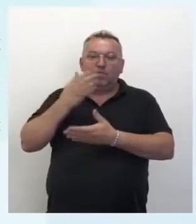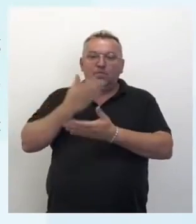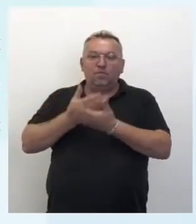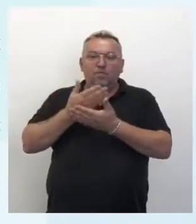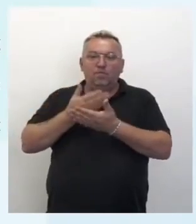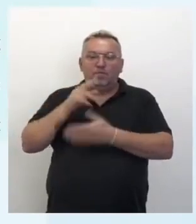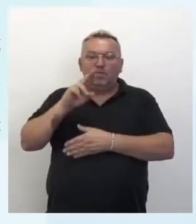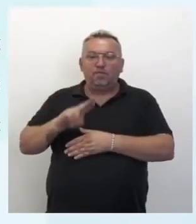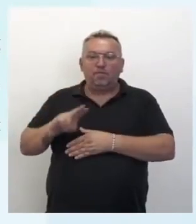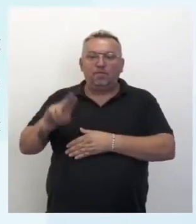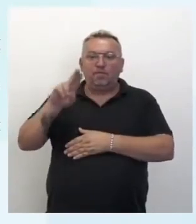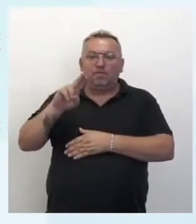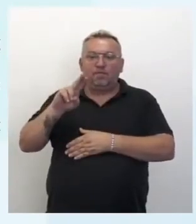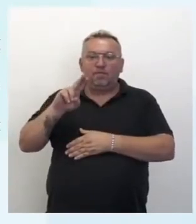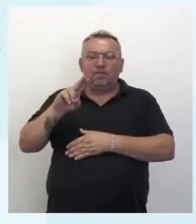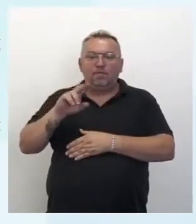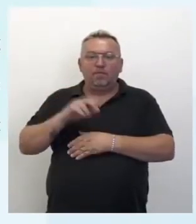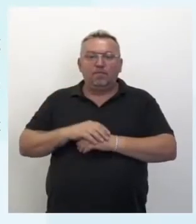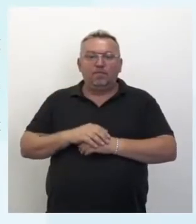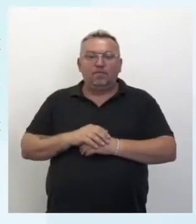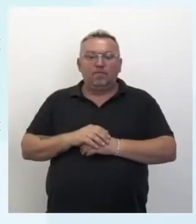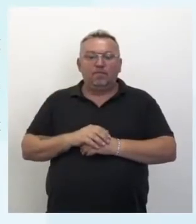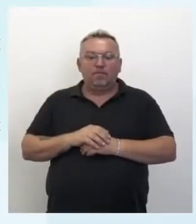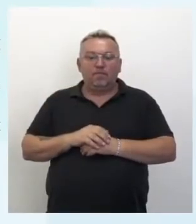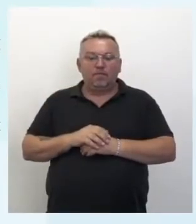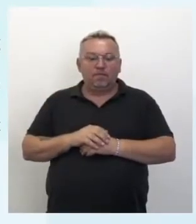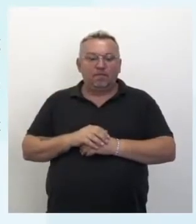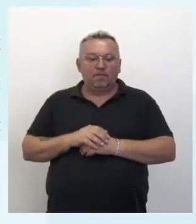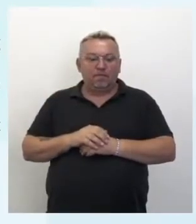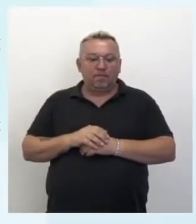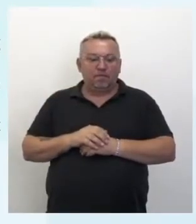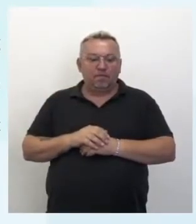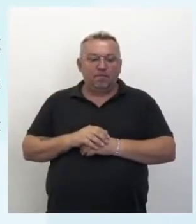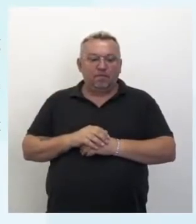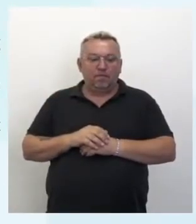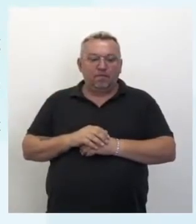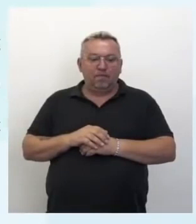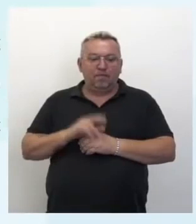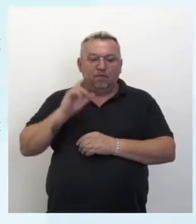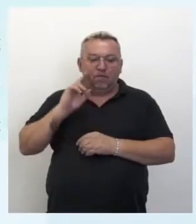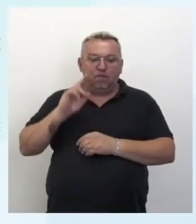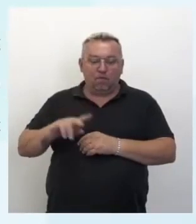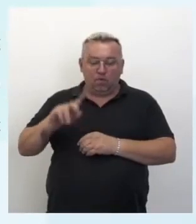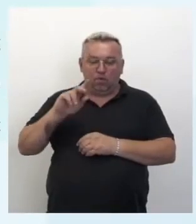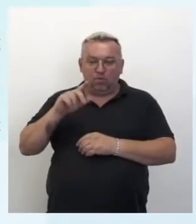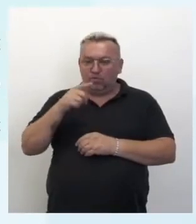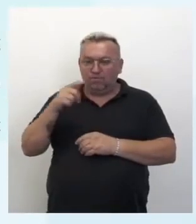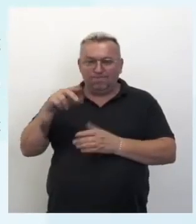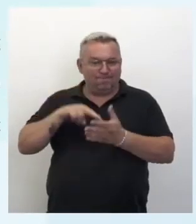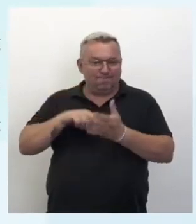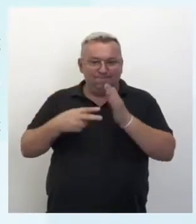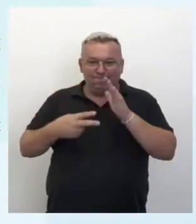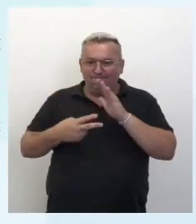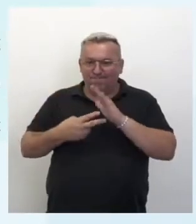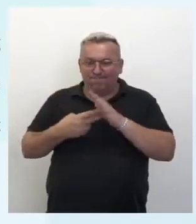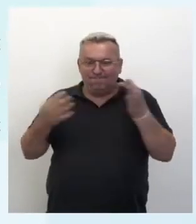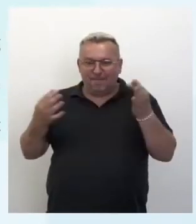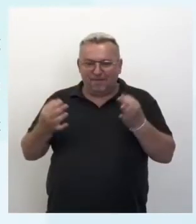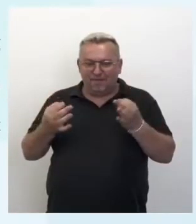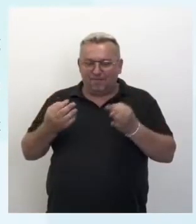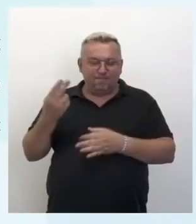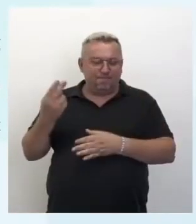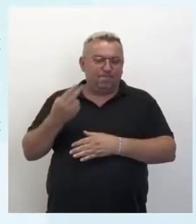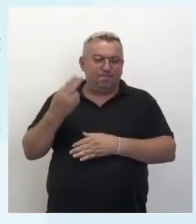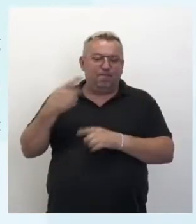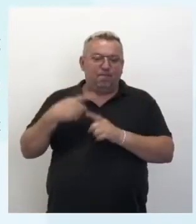usar isso aqui, vai usar esse going to. Se você traduzir ao pé da letra, não vai dar certo. Por quê? Aqui